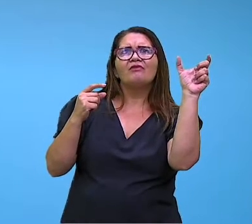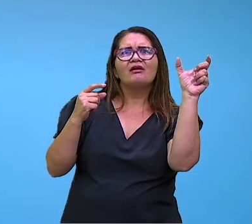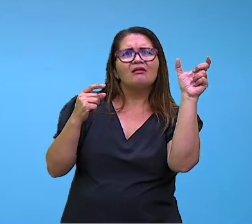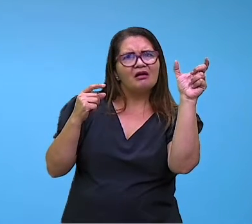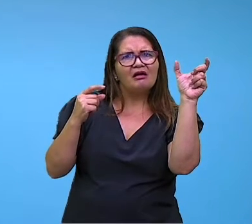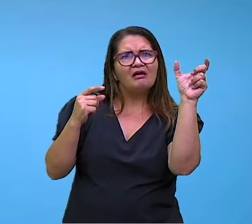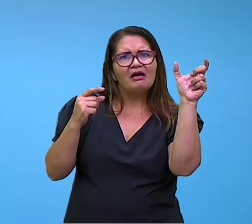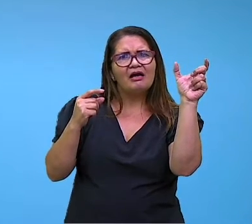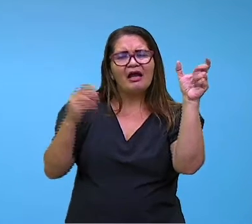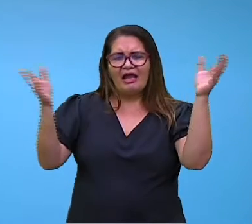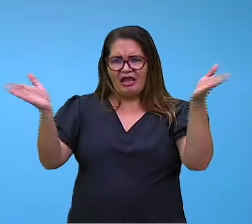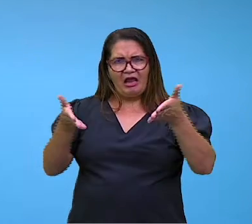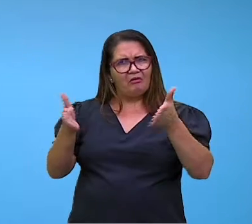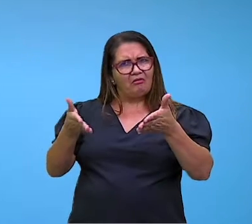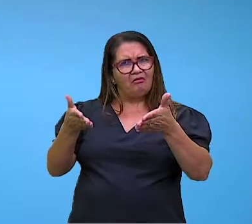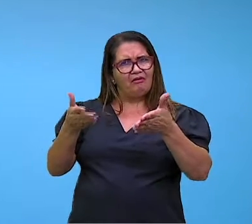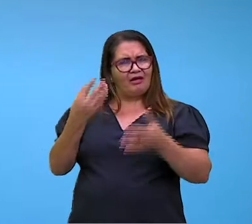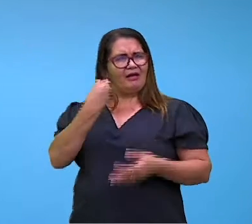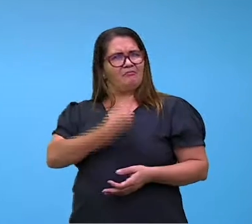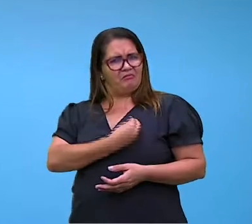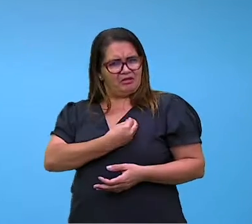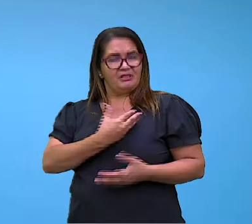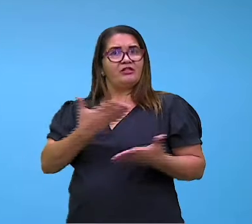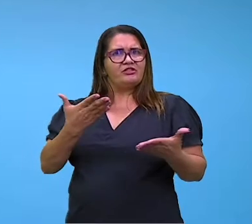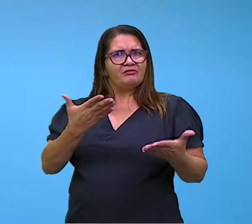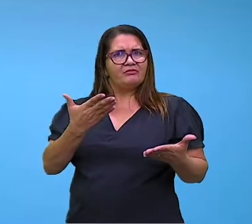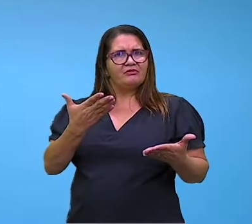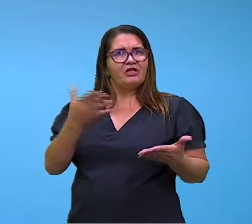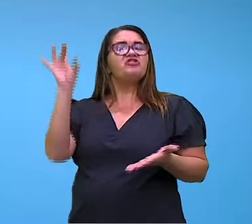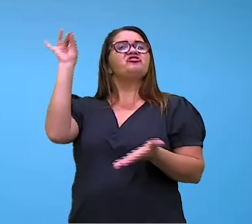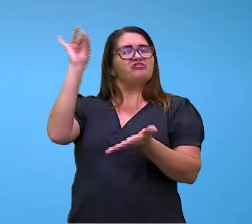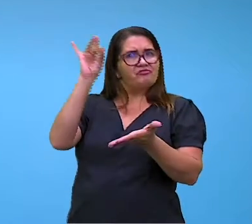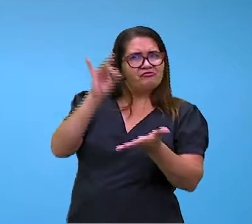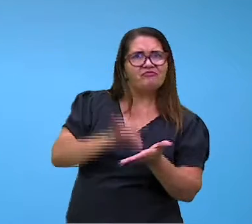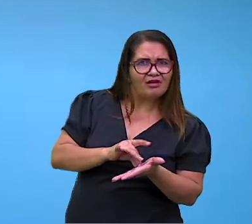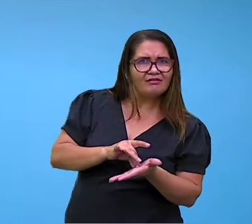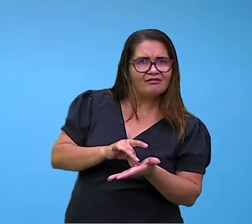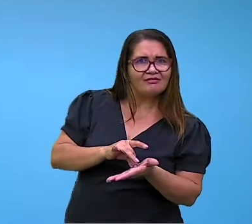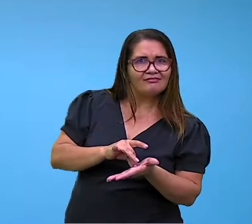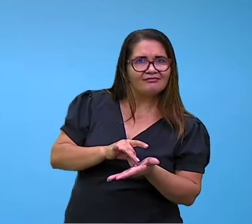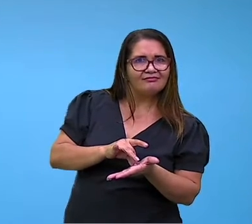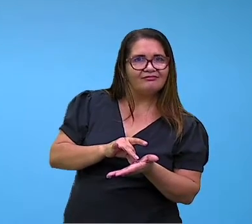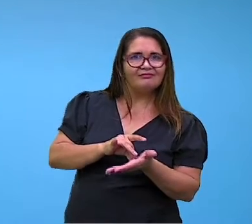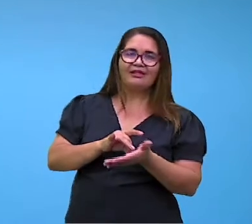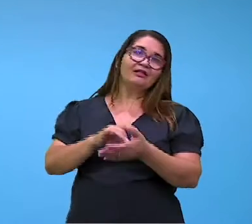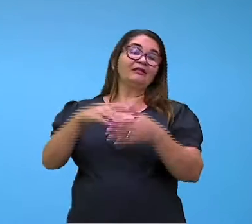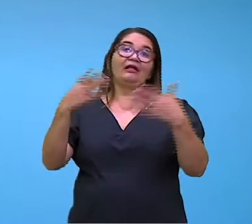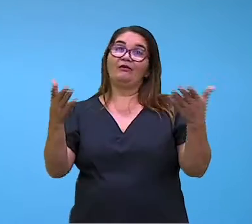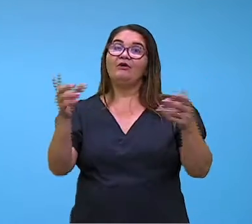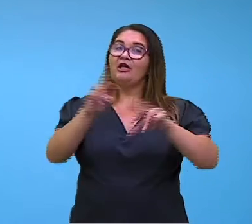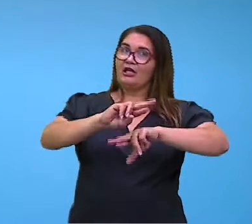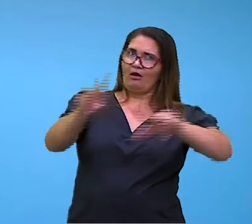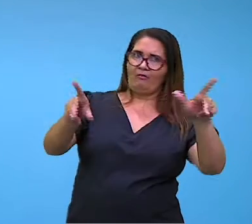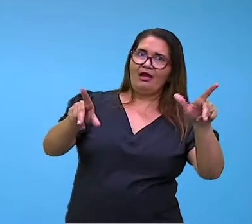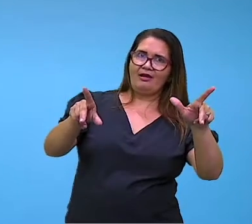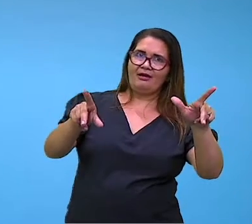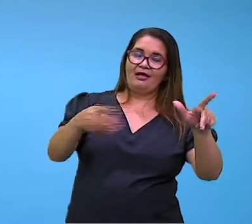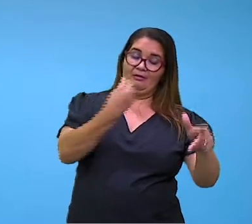atualmente? Na verdade, de fato, seria na verdade, de fato, não atualmente, ok?